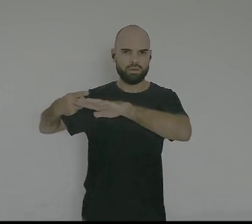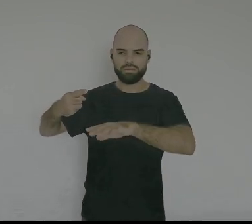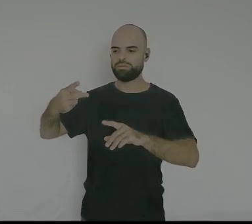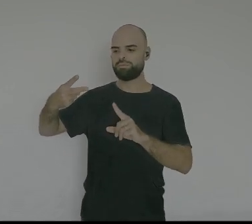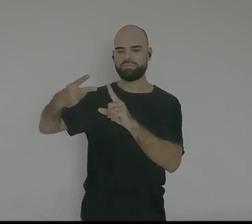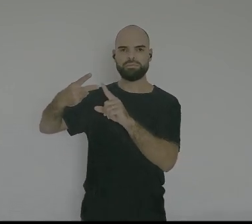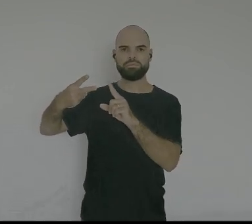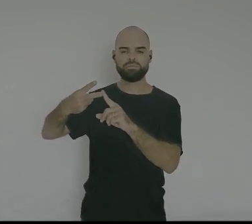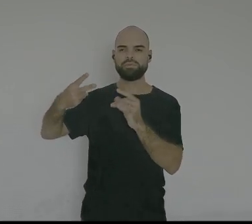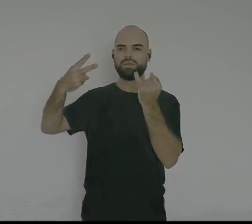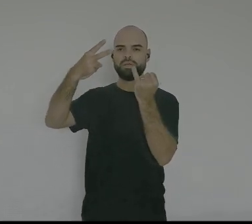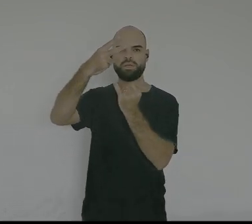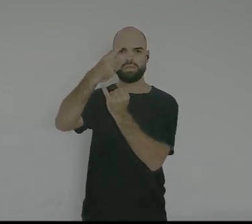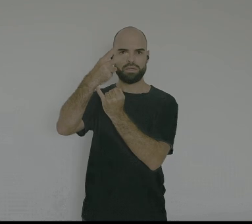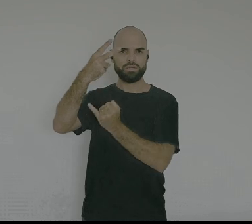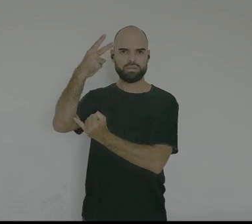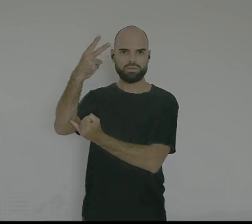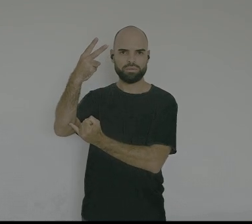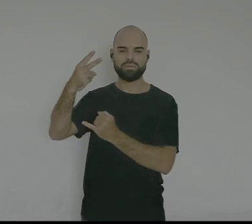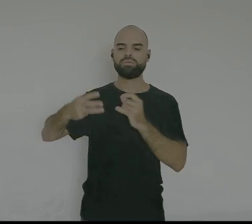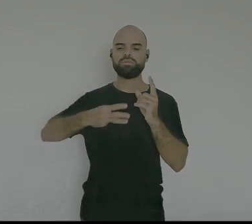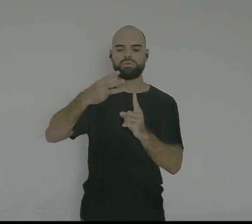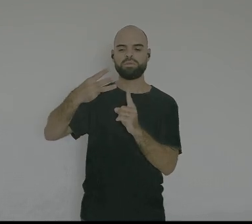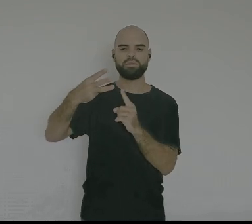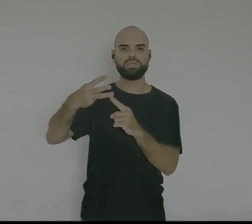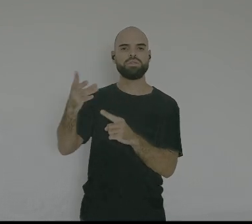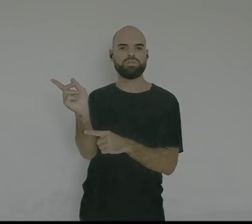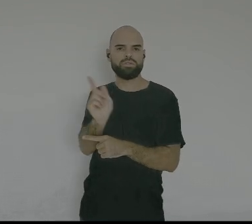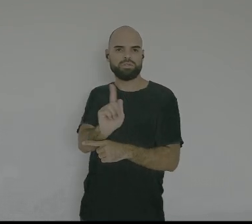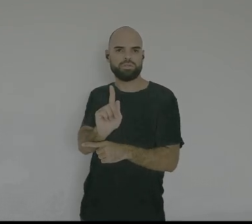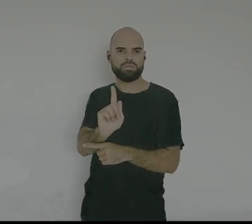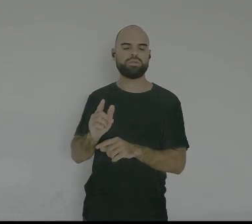dimensão institucional e a dimensão gerencial.